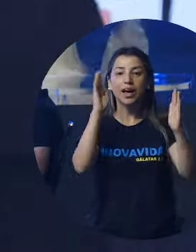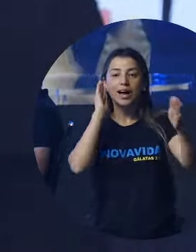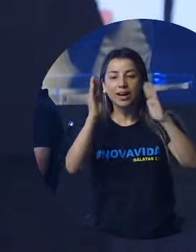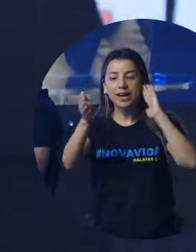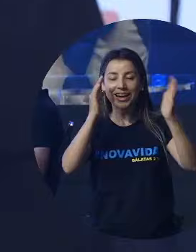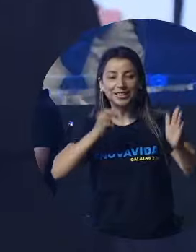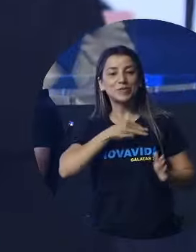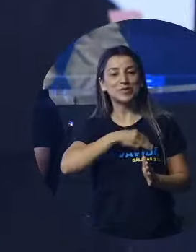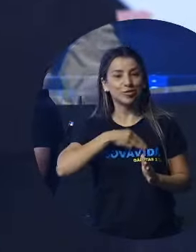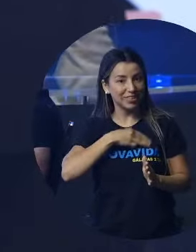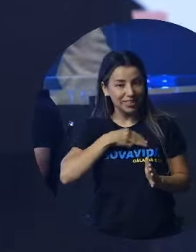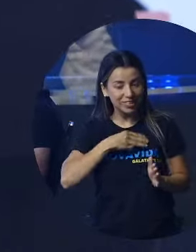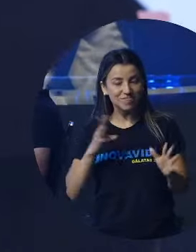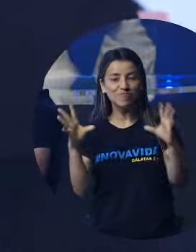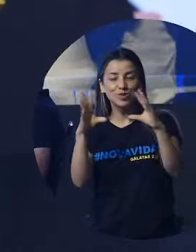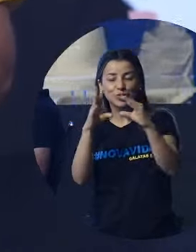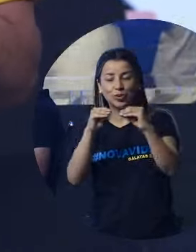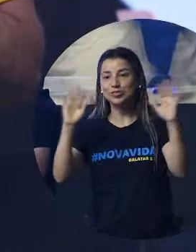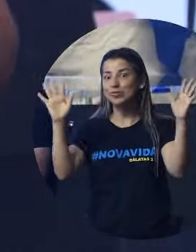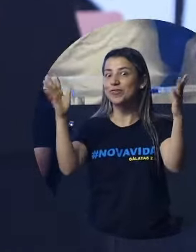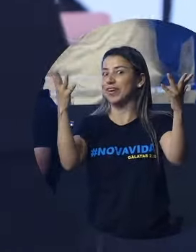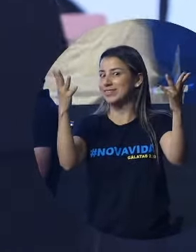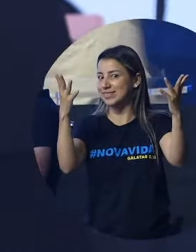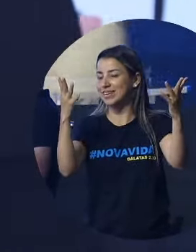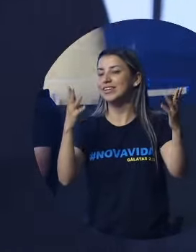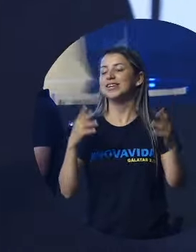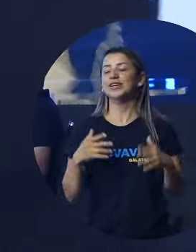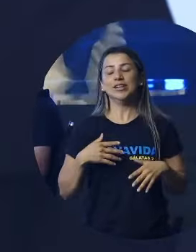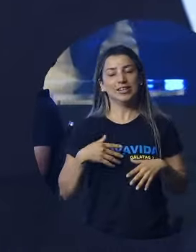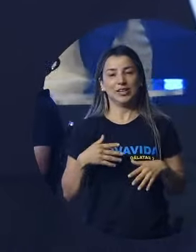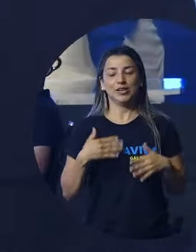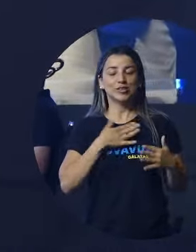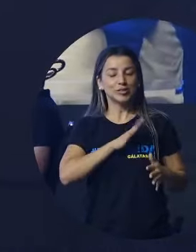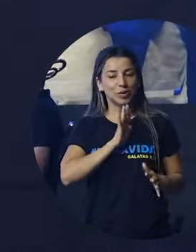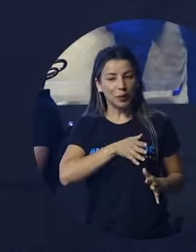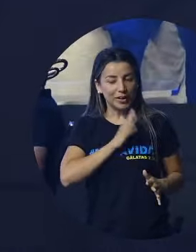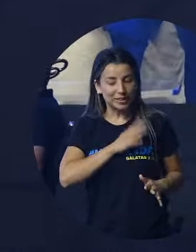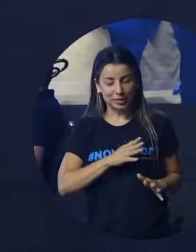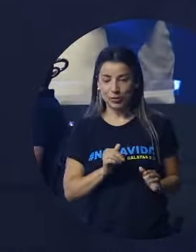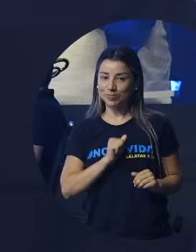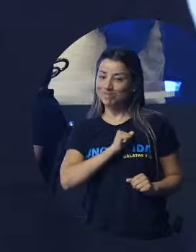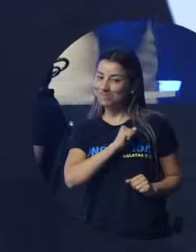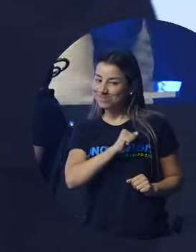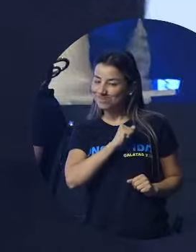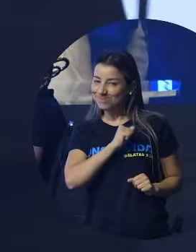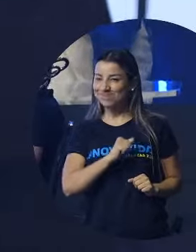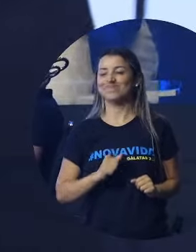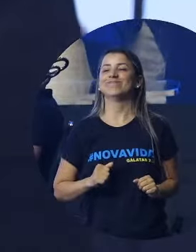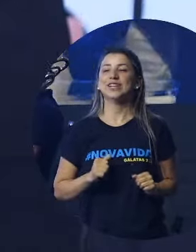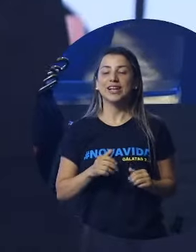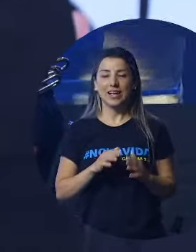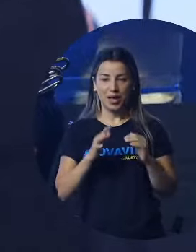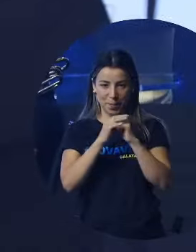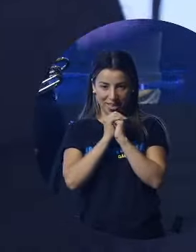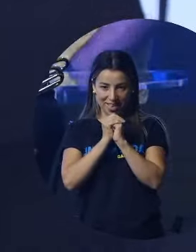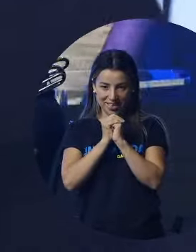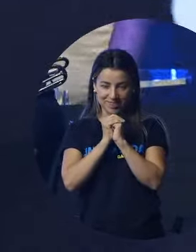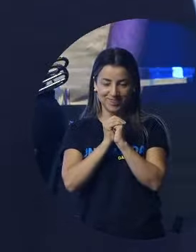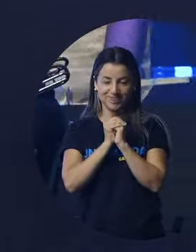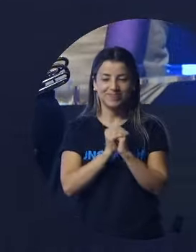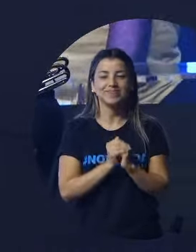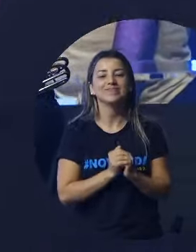uma noite de festa. Prepare o seu coração, que a glória do Senhor descerá neste lugar e nós podemos ouvir amém.